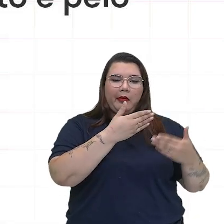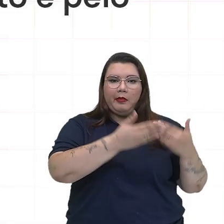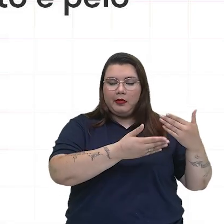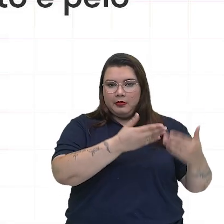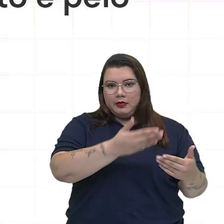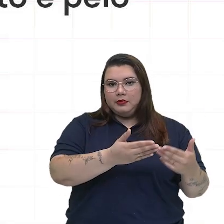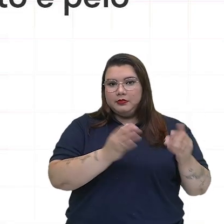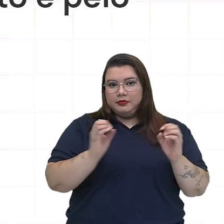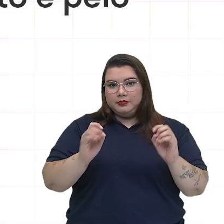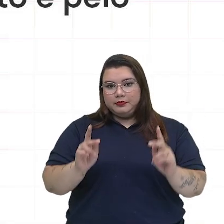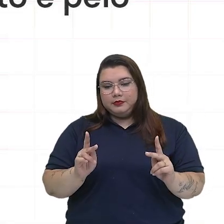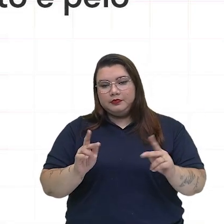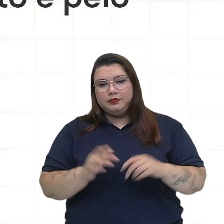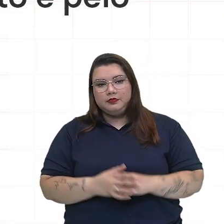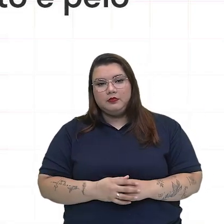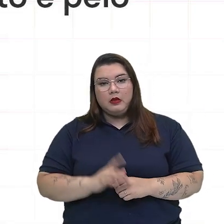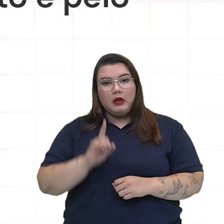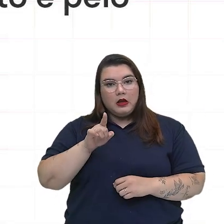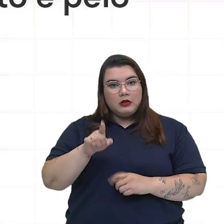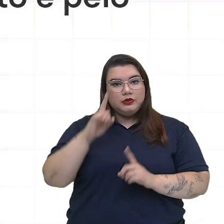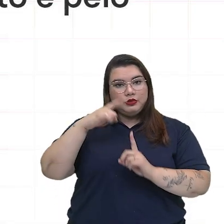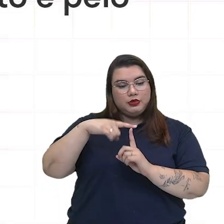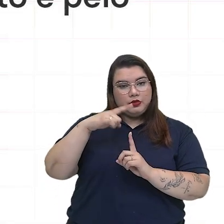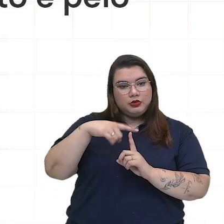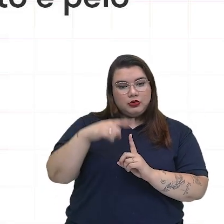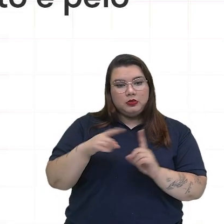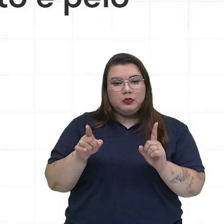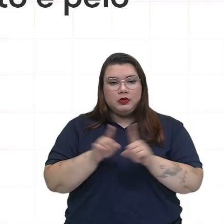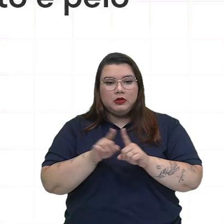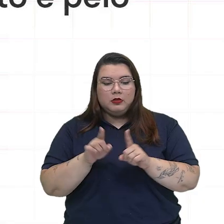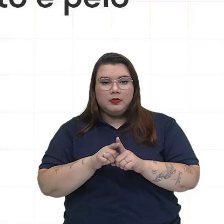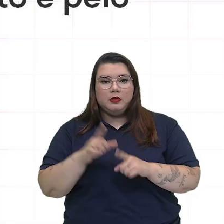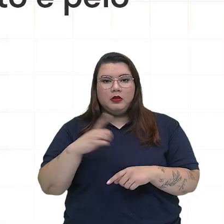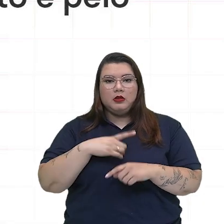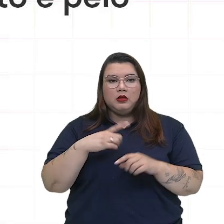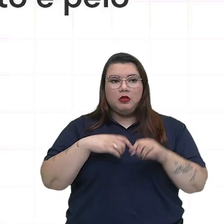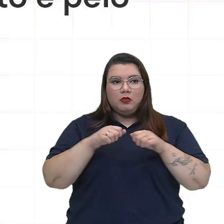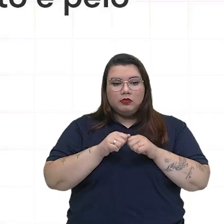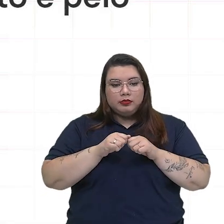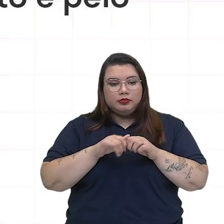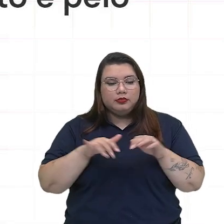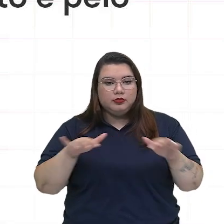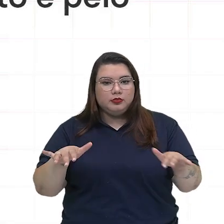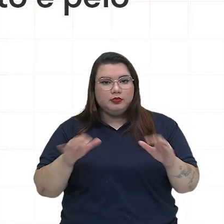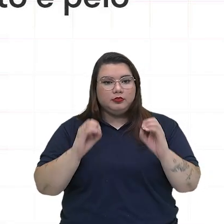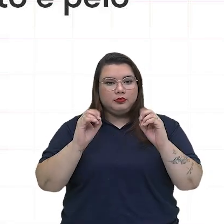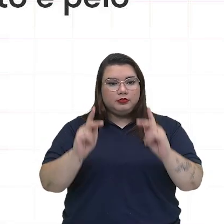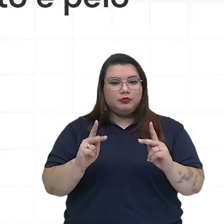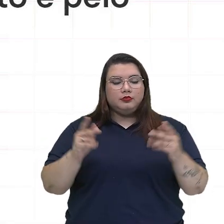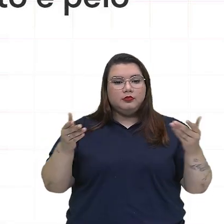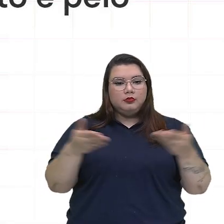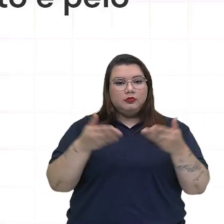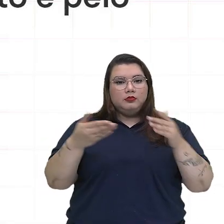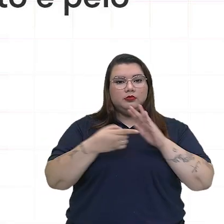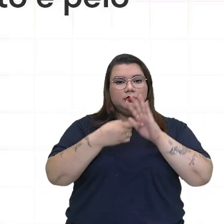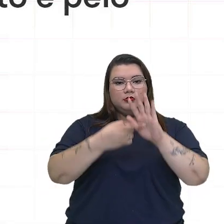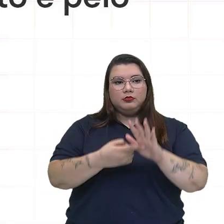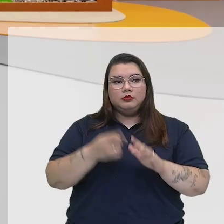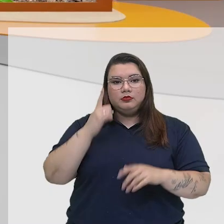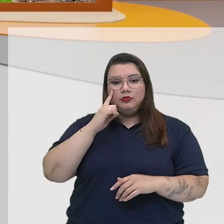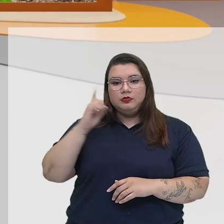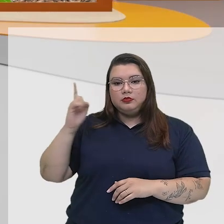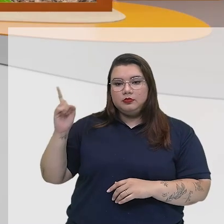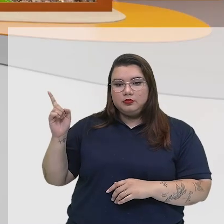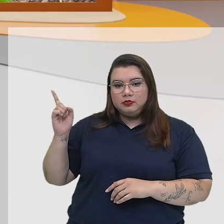manutenção frequente. Essa irrigação localizada, ela também acaba ali se distribuindo, ok? E é o que a gente vai observar agora,